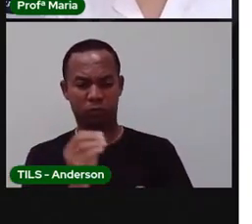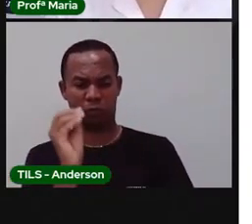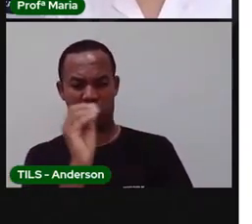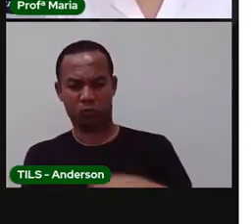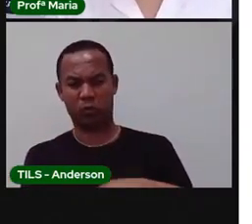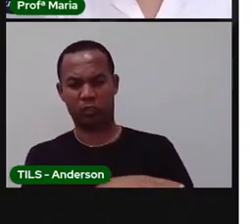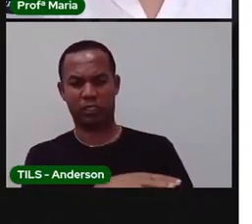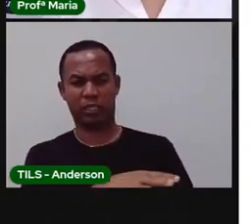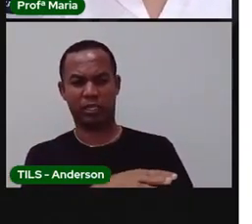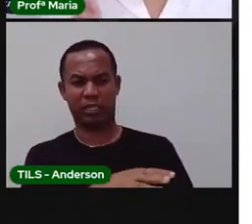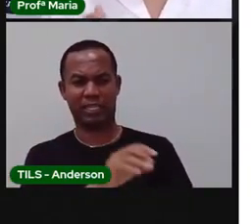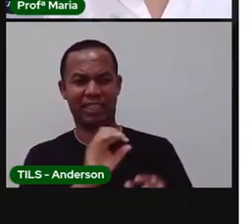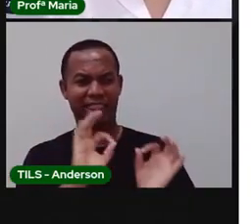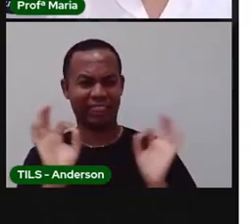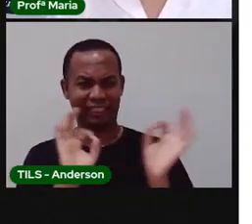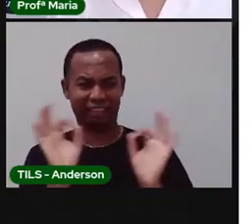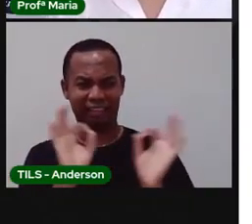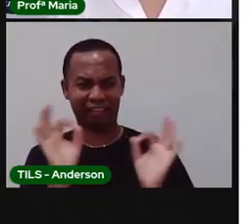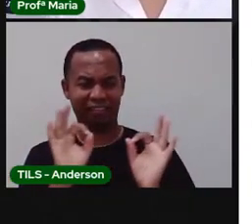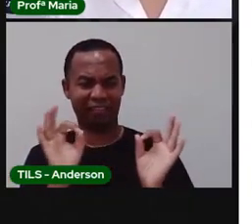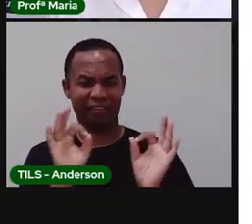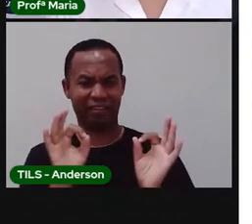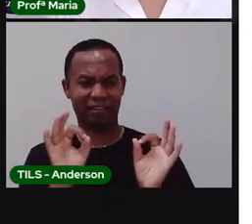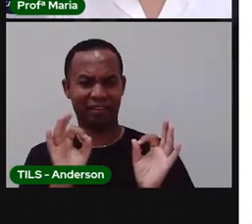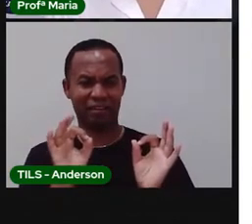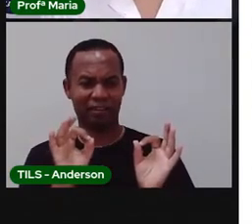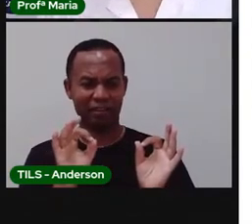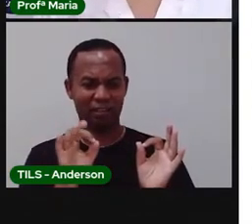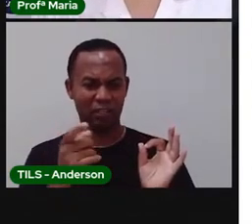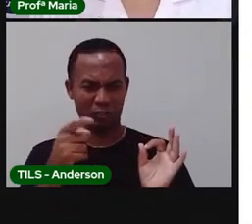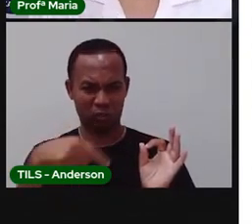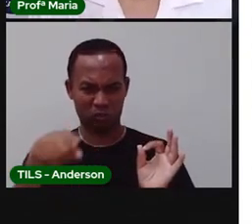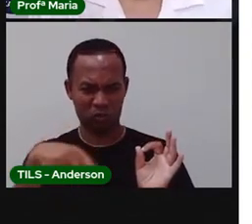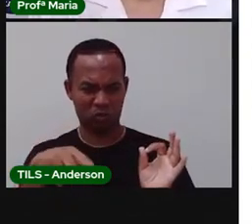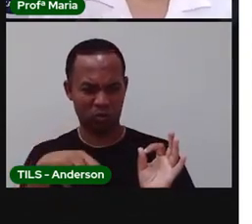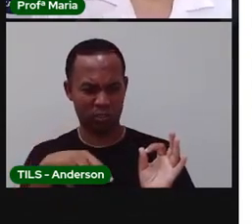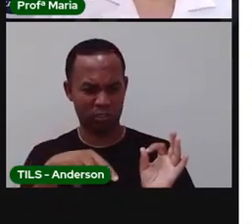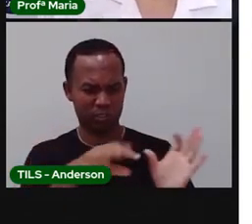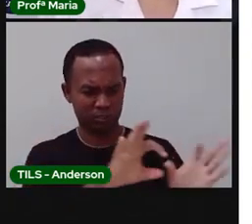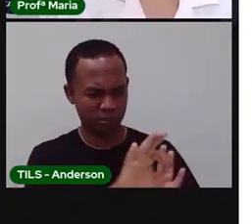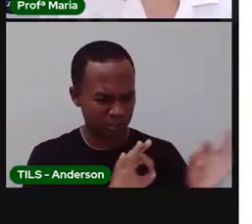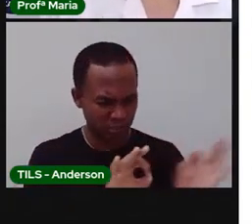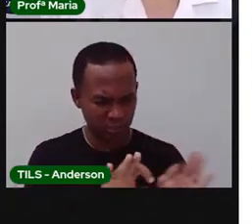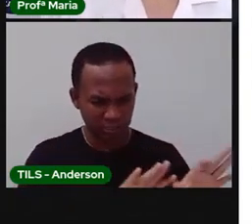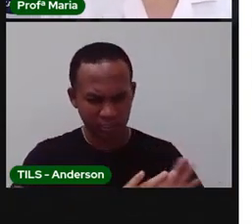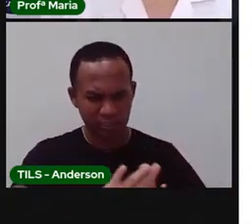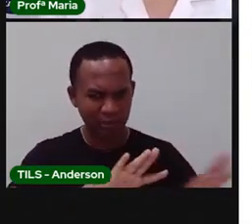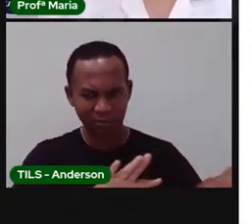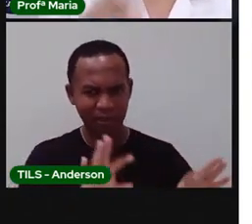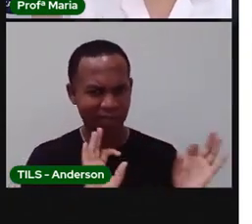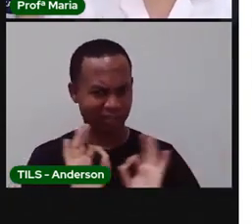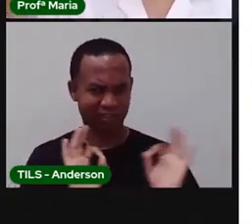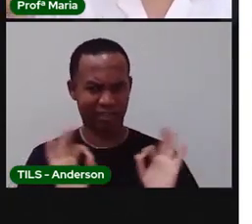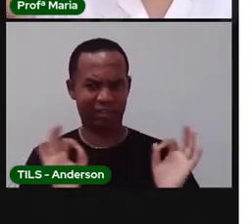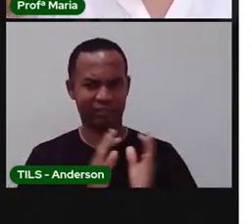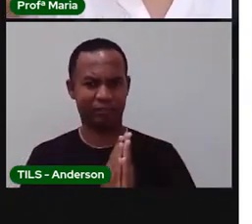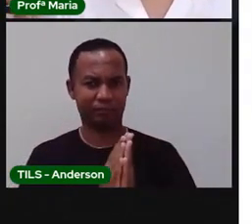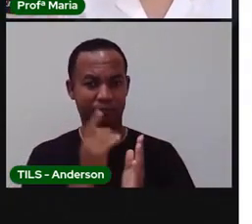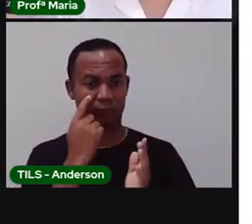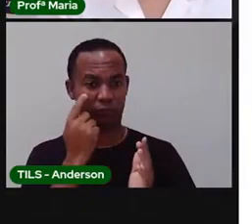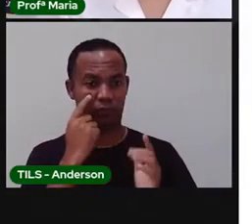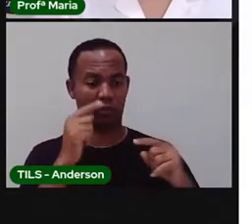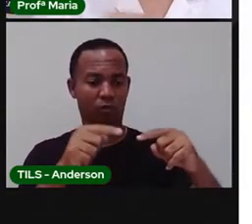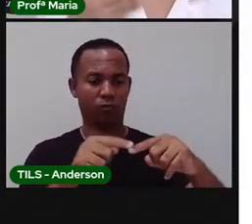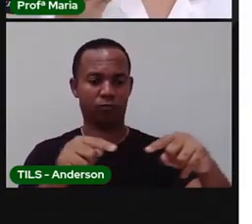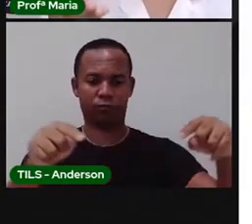é reaproveitado? Nessa imagem aí, tem uma espécie de caixote